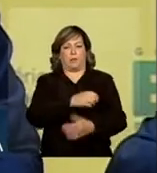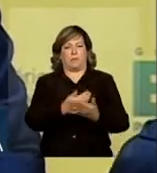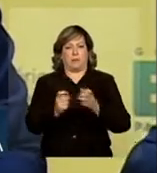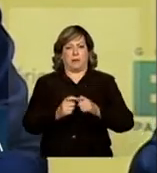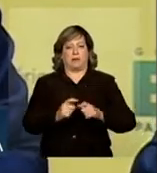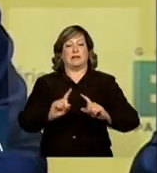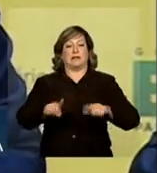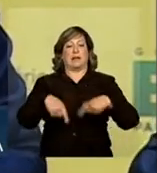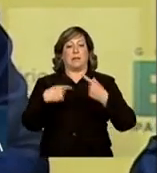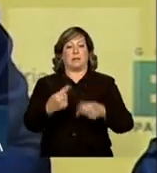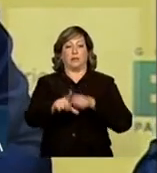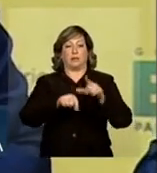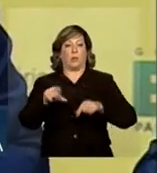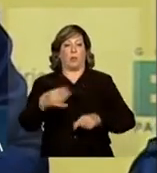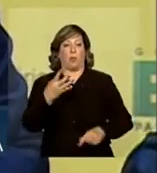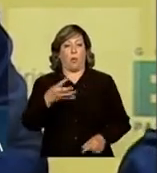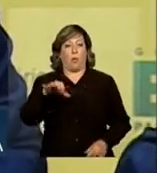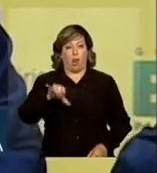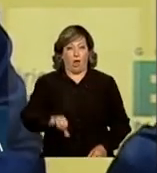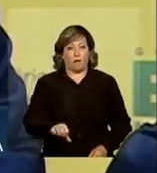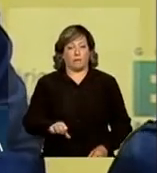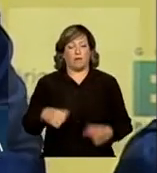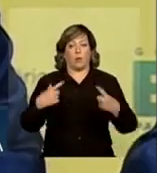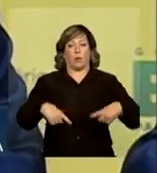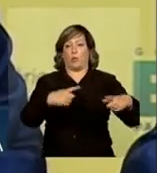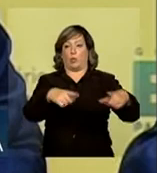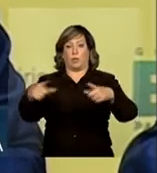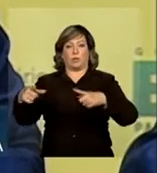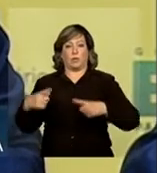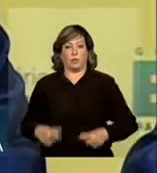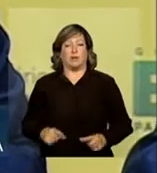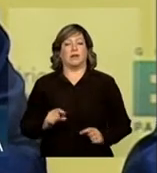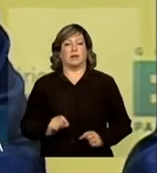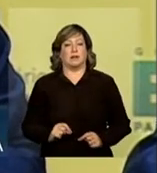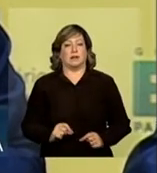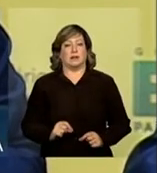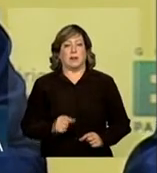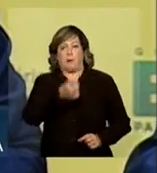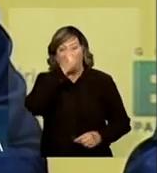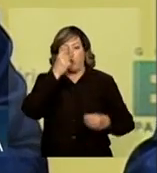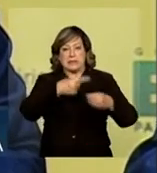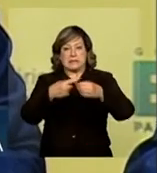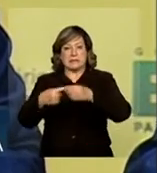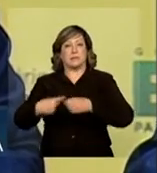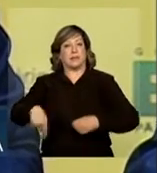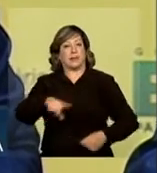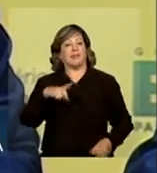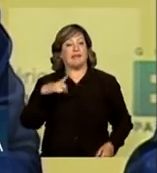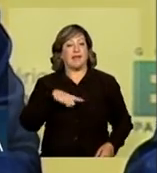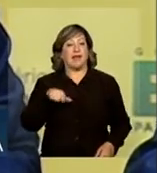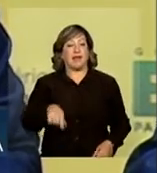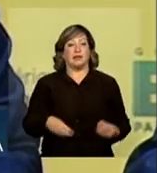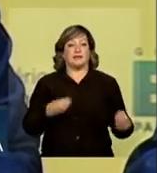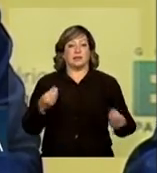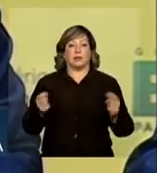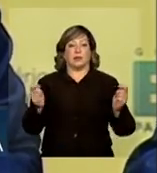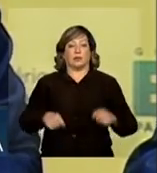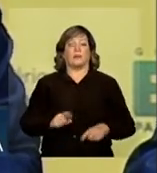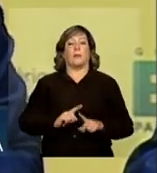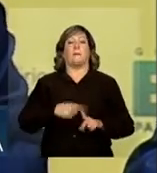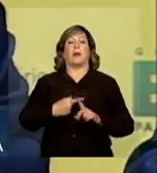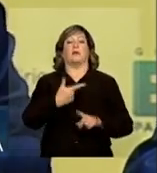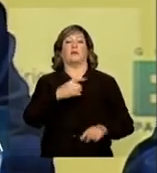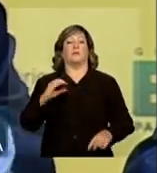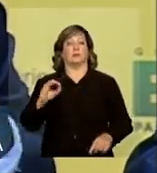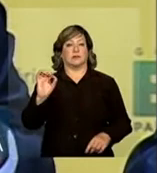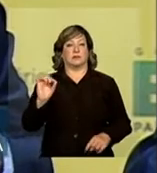selecionamos 49 instituições que municípios que têm essas condições no Brasil do mais de 200 que